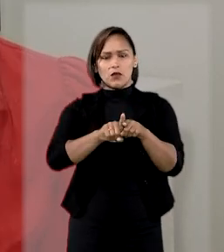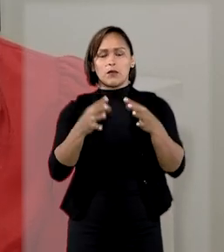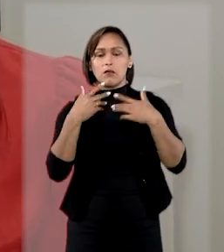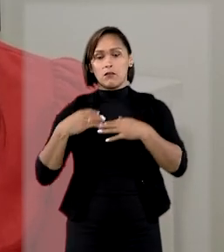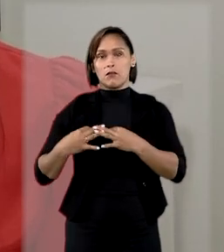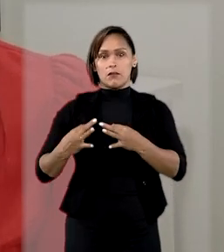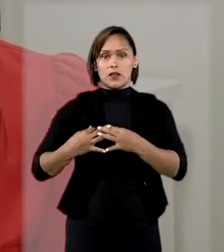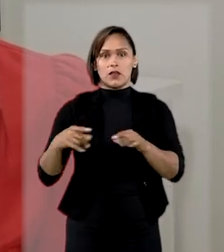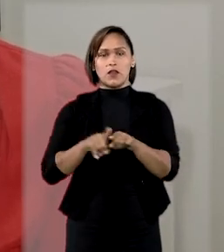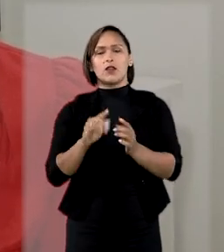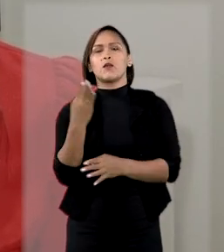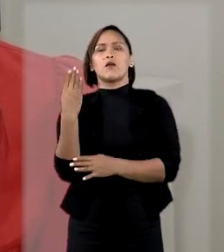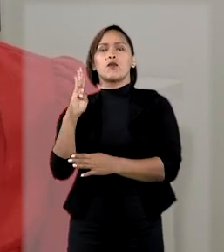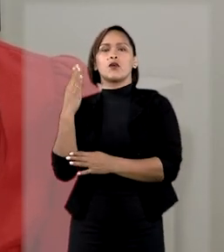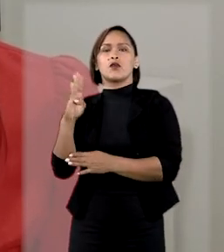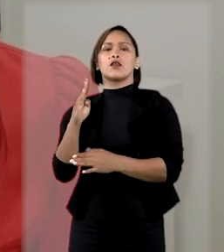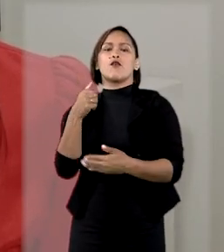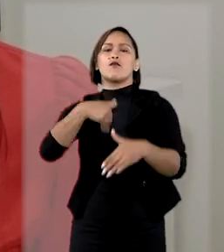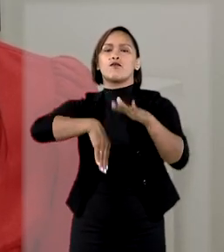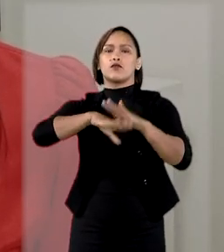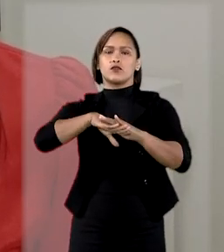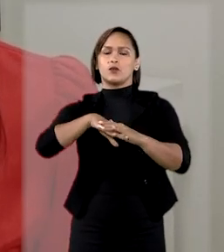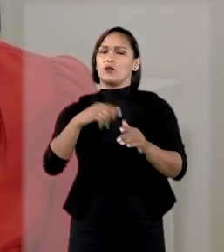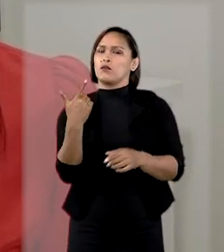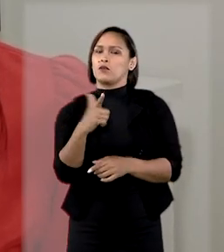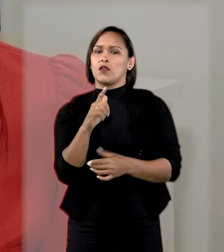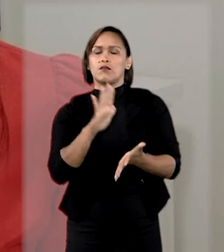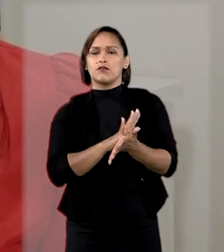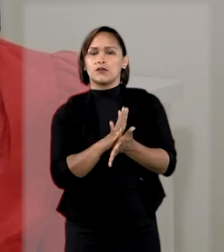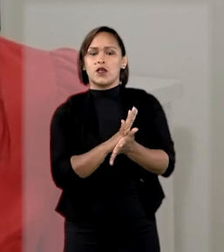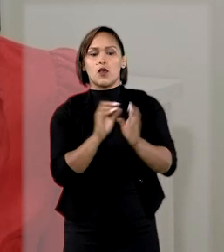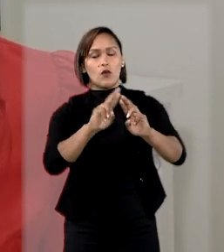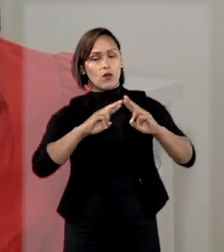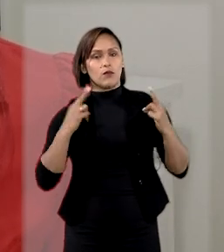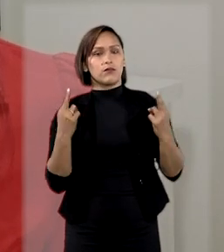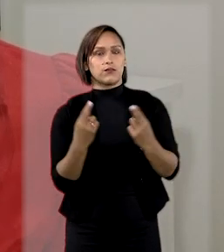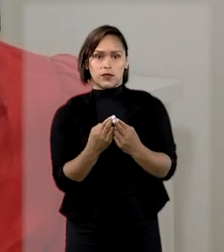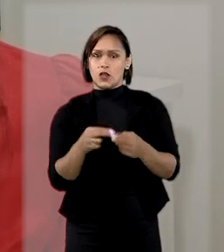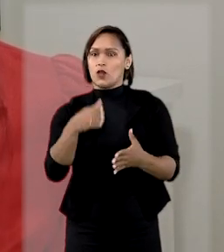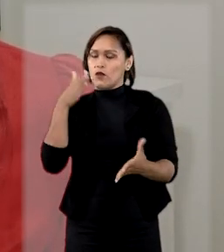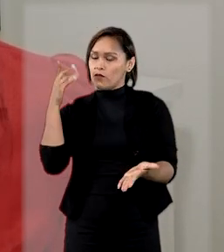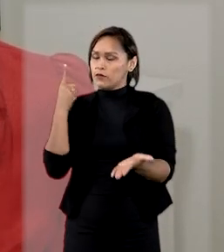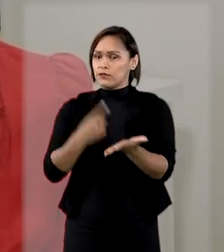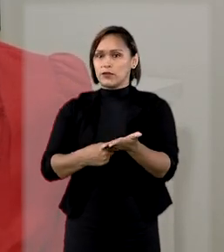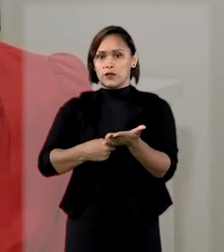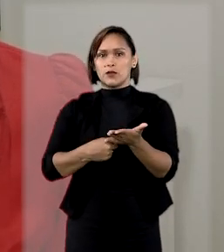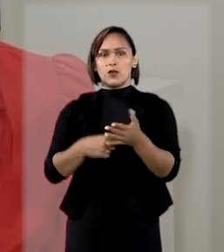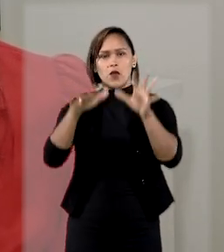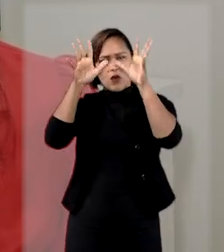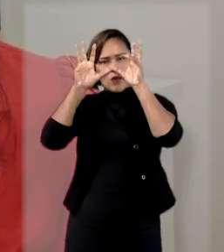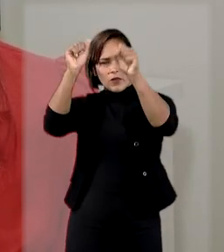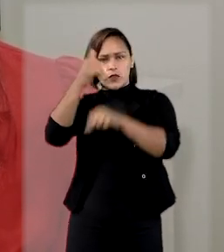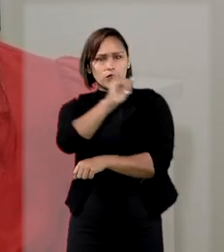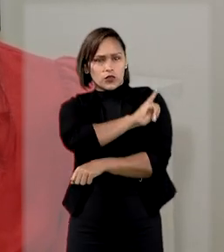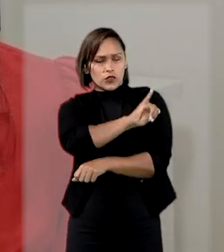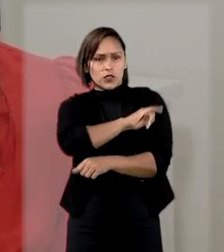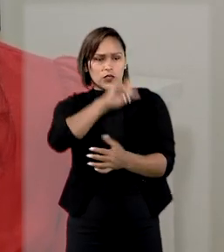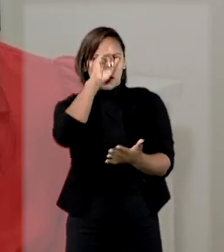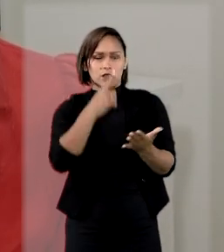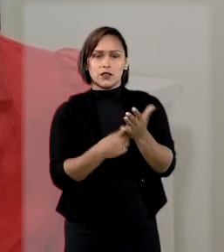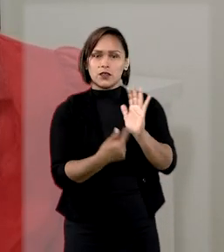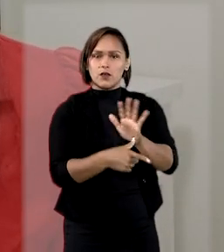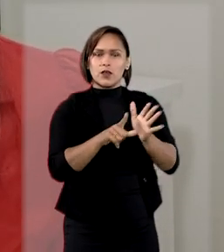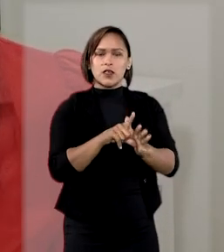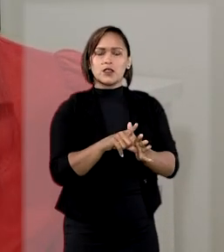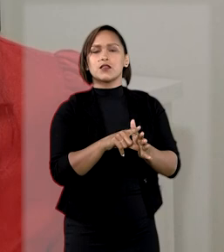ou material ao Clube Botafogo de Futebol e Regatas. O colegiado confirmou o acórdão do Tribunal de Justiça do Rio de